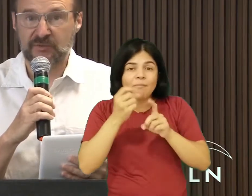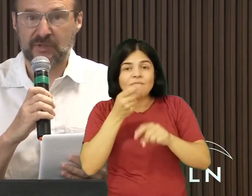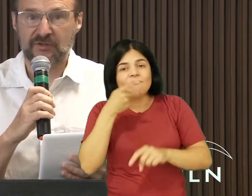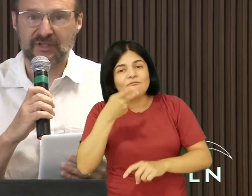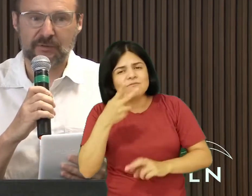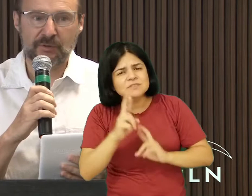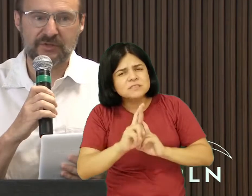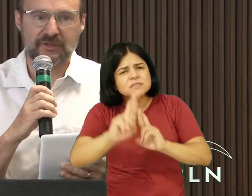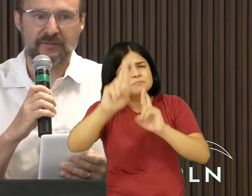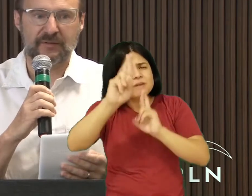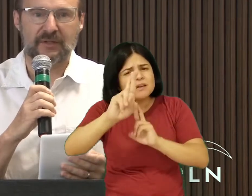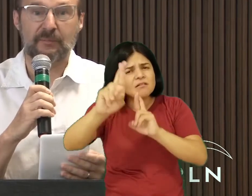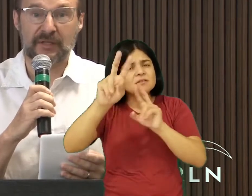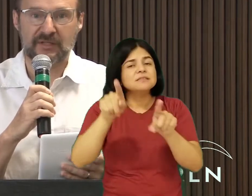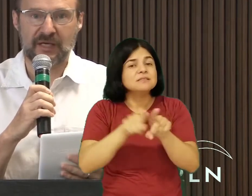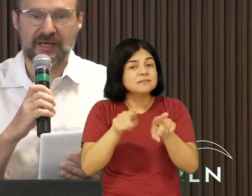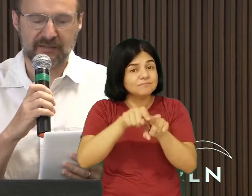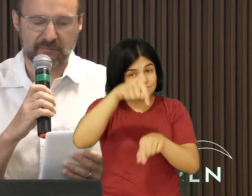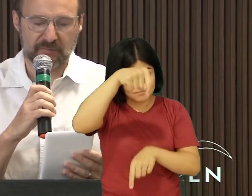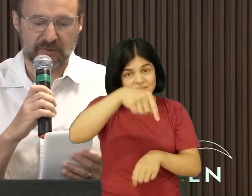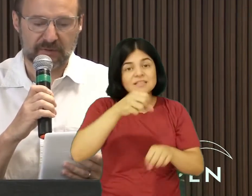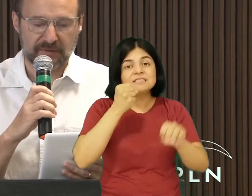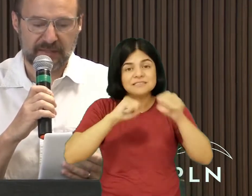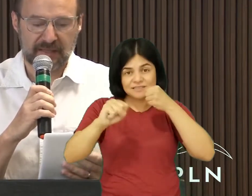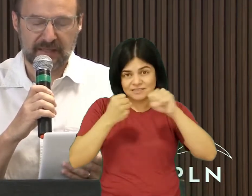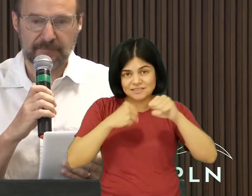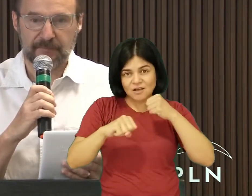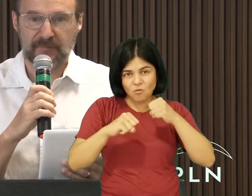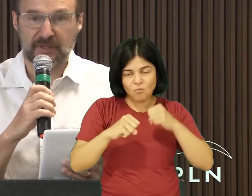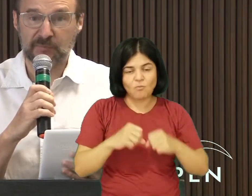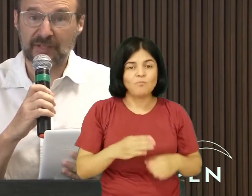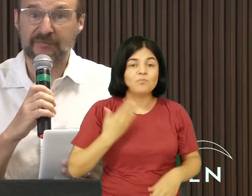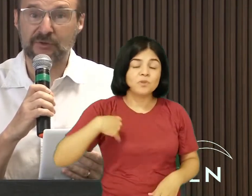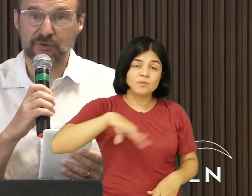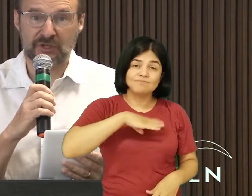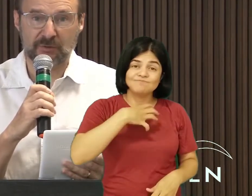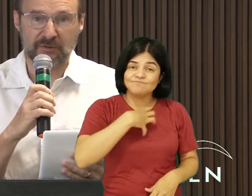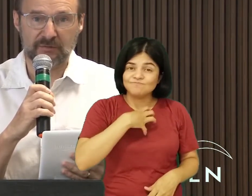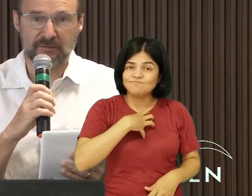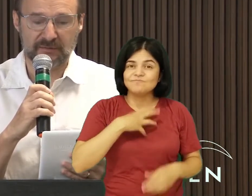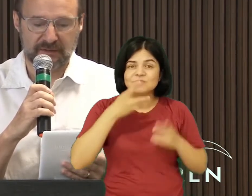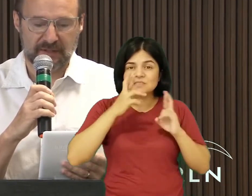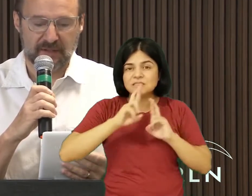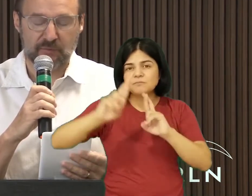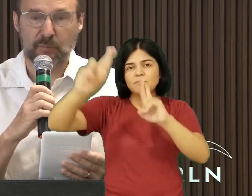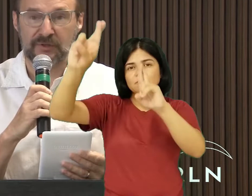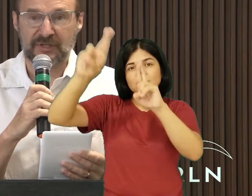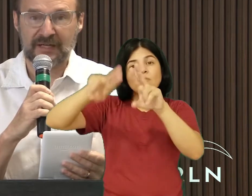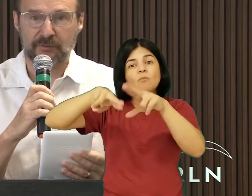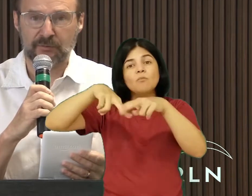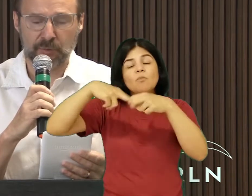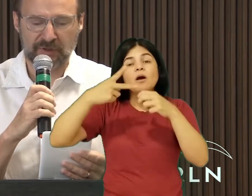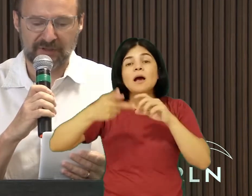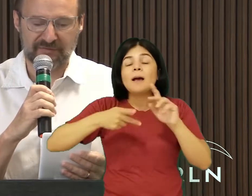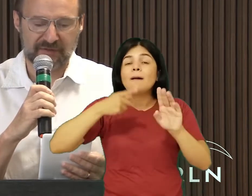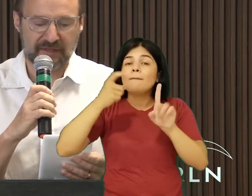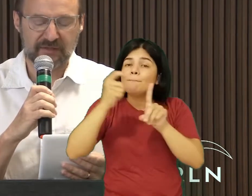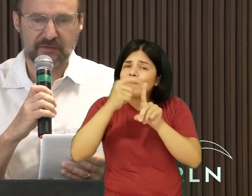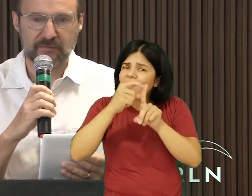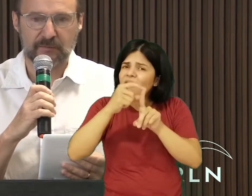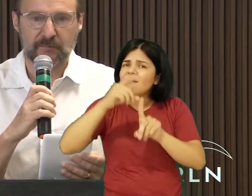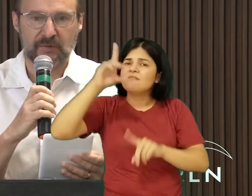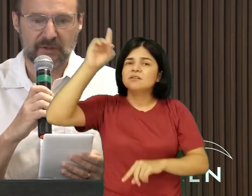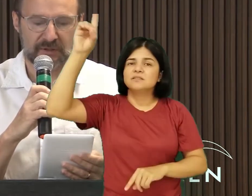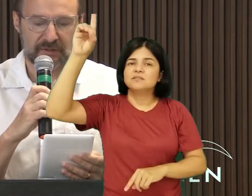Essa esperança nossa é baseada nas palavras do Senhor, no passado, tudo que Ele